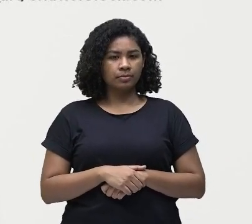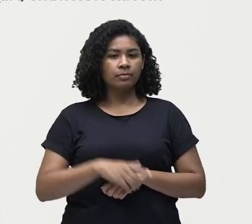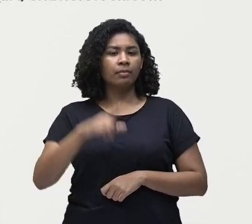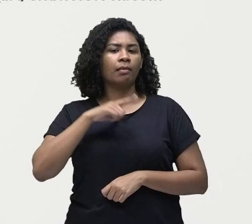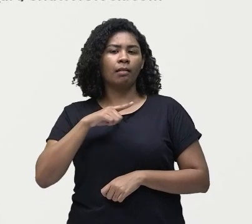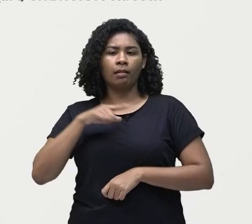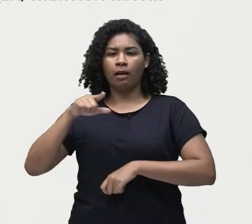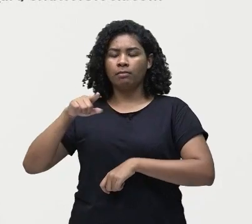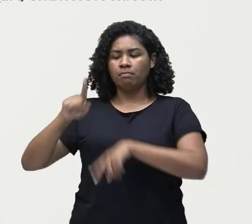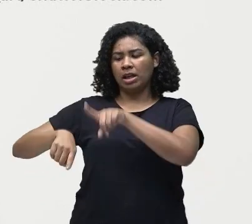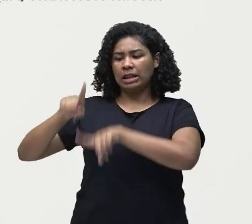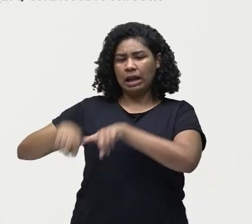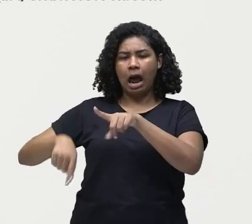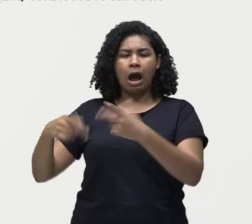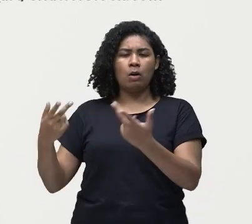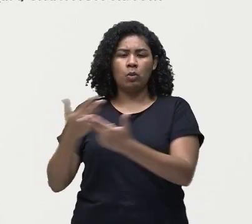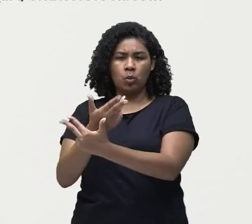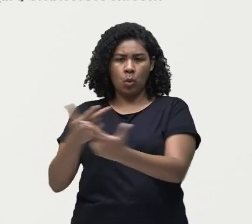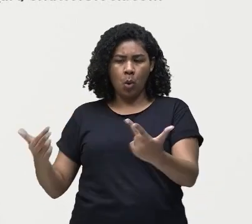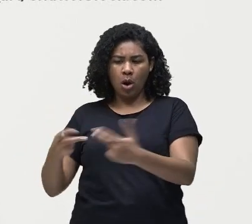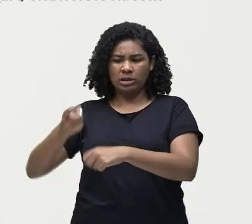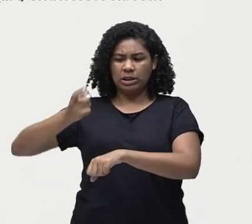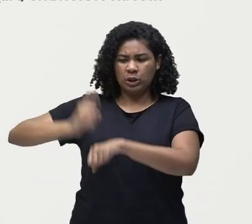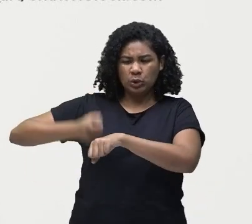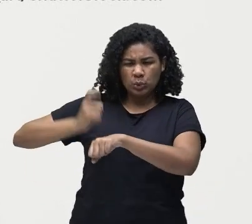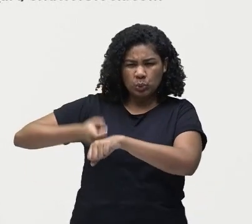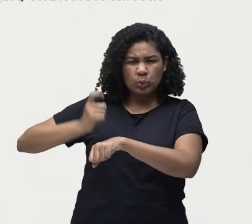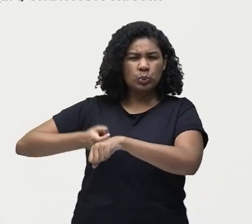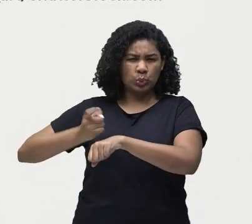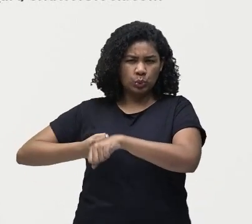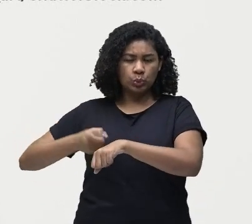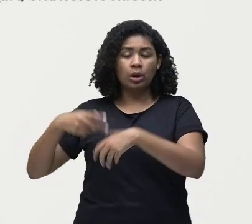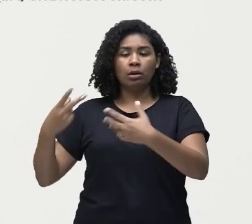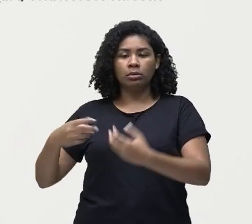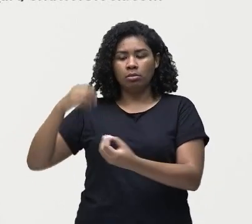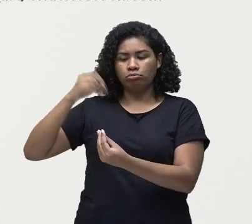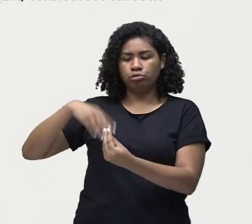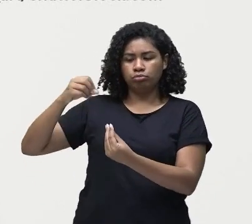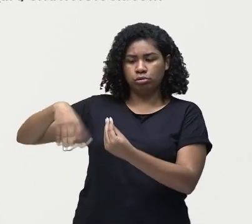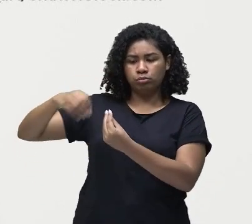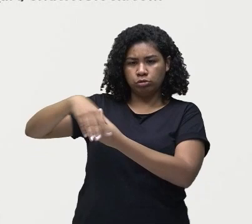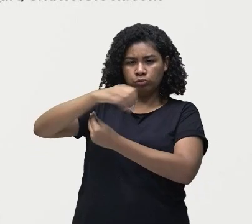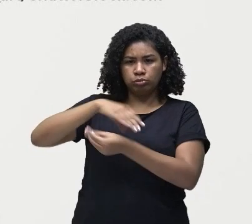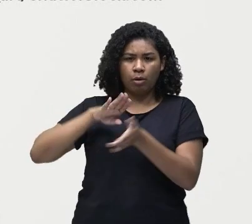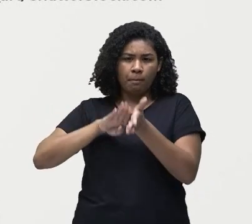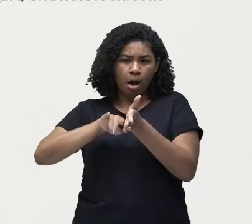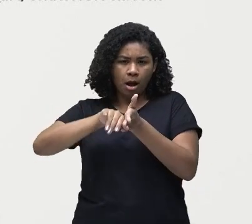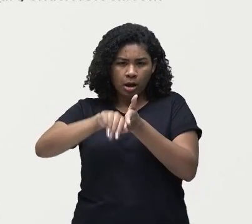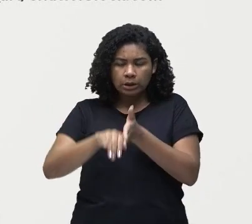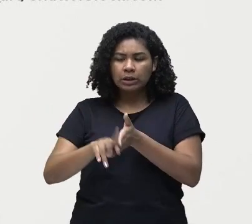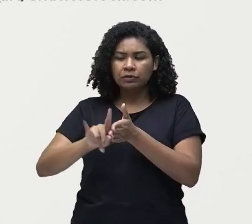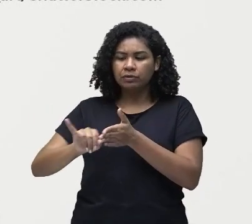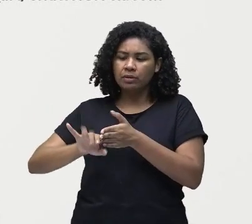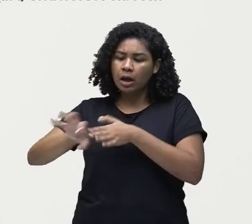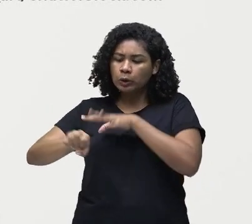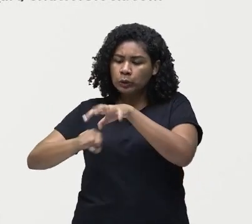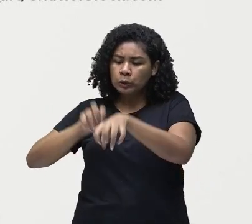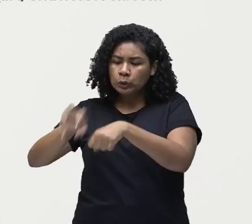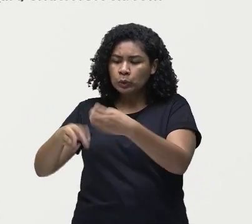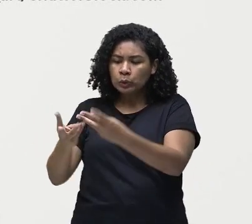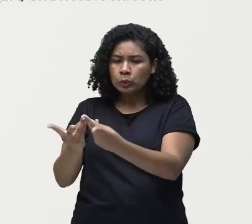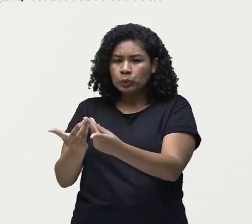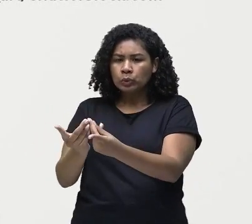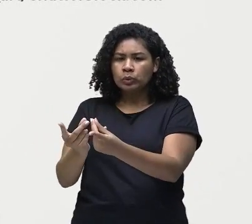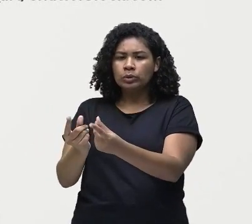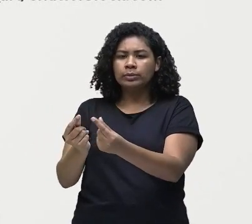matéria mais sólida e os fungos e as bactérias vão decompor isso e